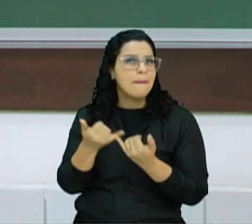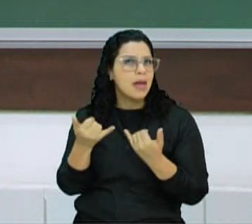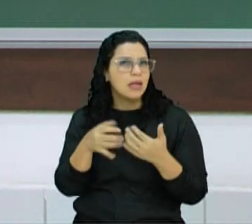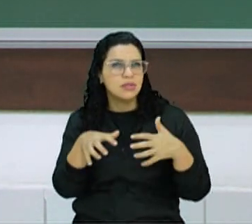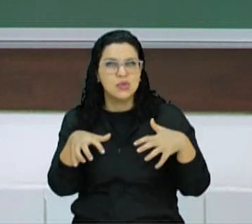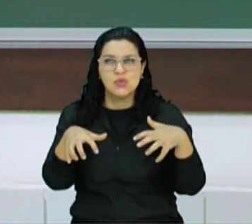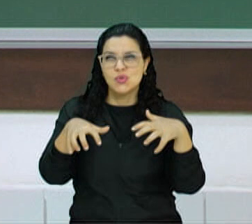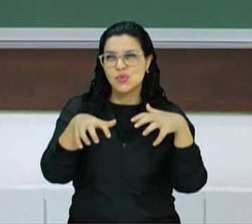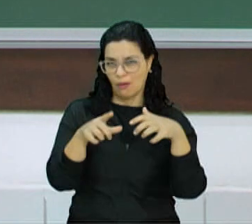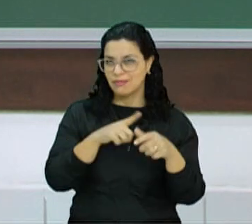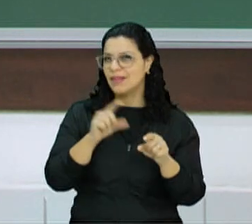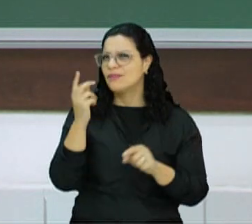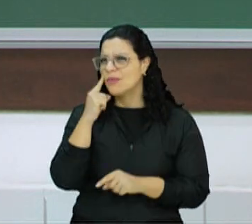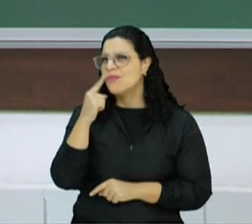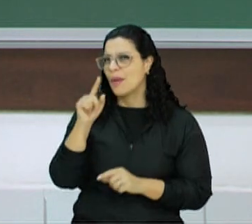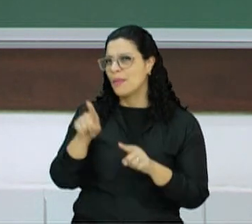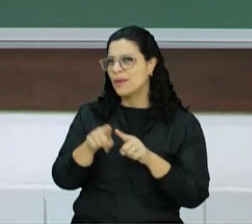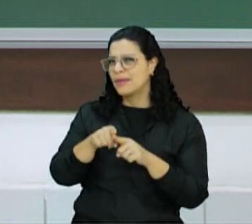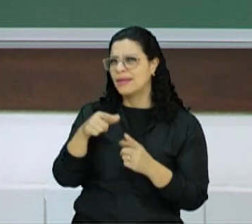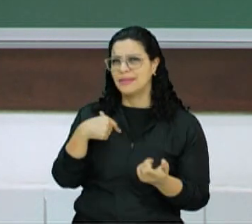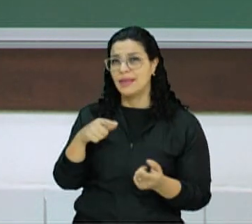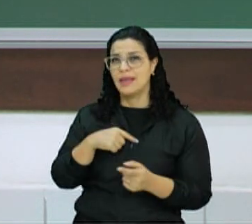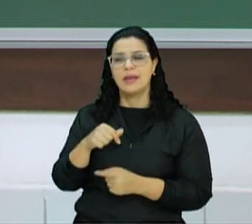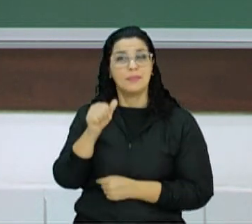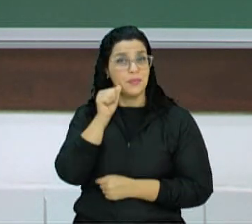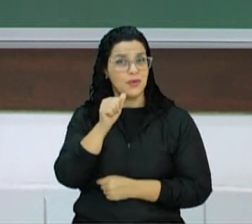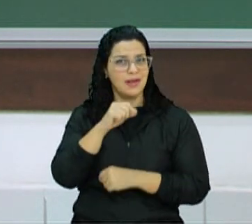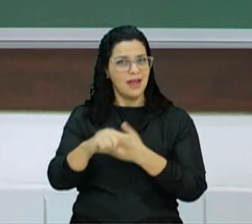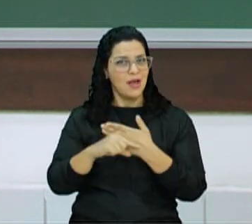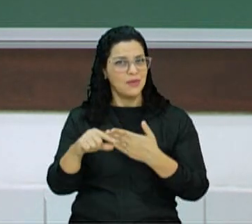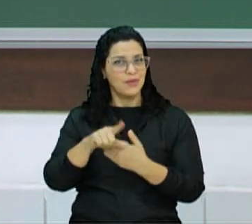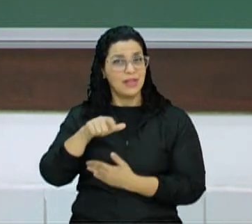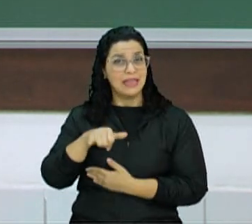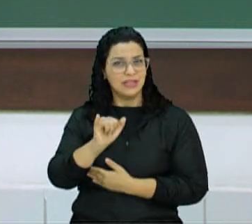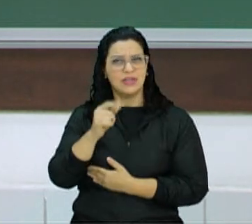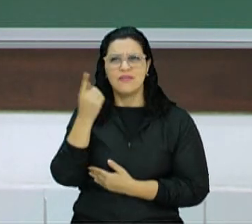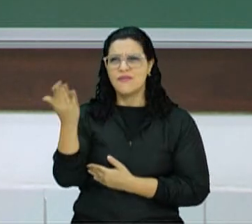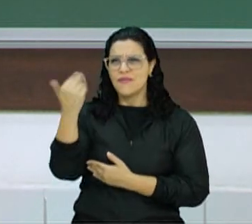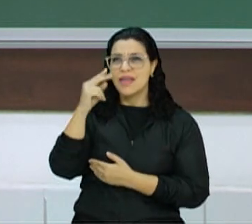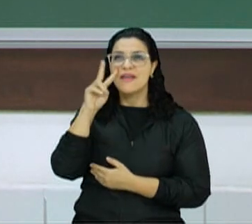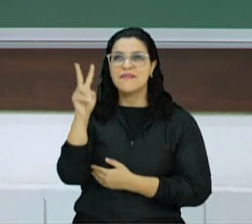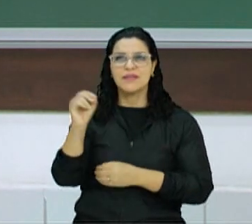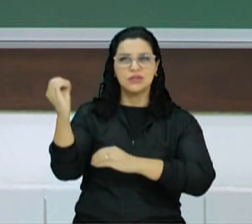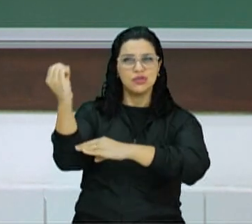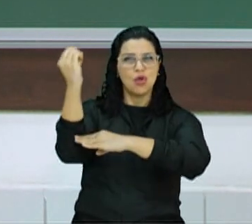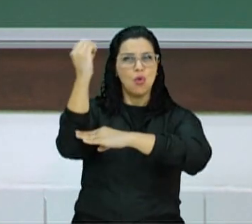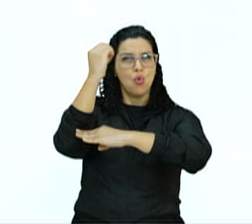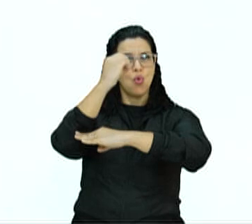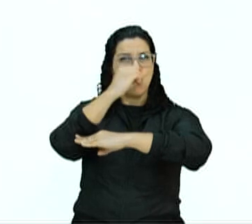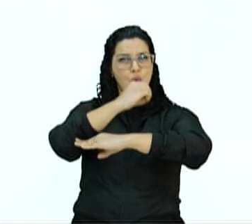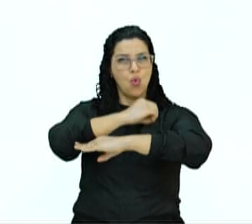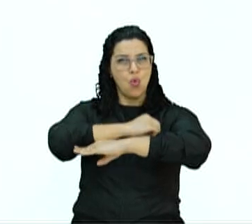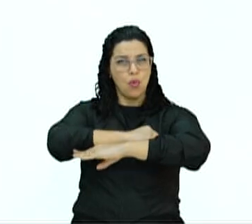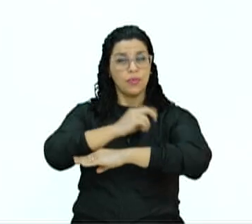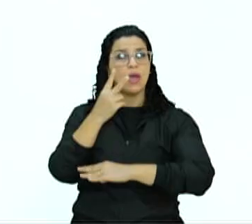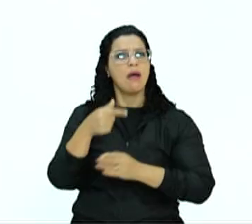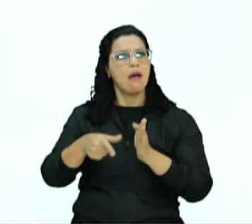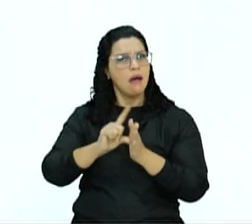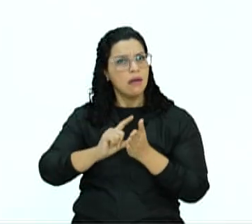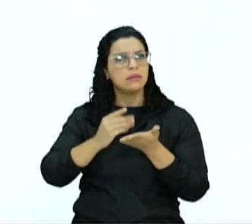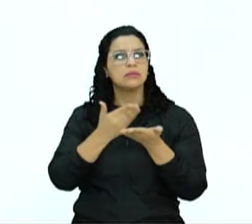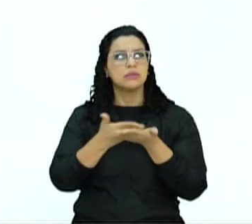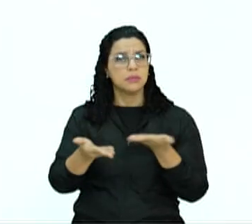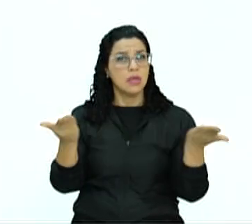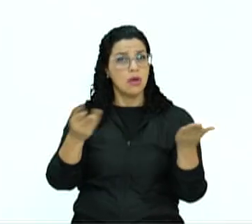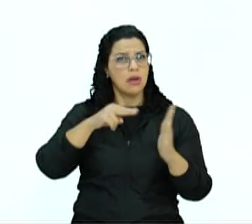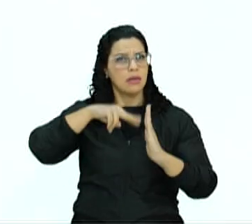macabro, vocês já vão entender por quê. Da Lígia Fagundes Telles? Venha Ver o Pôr do Sol. Então, antes de